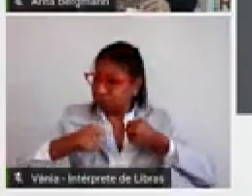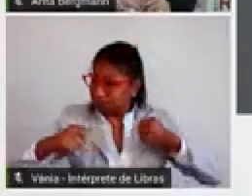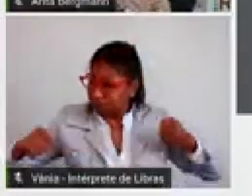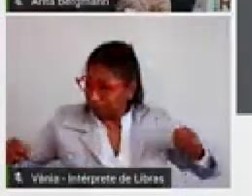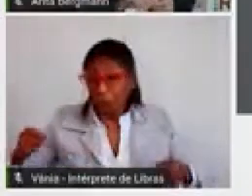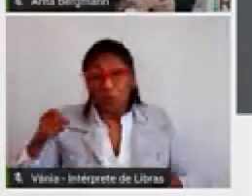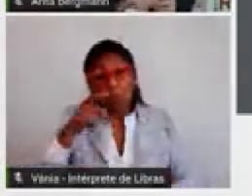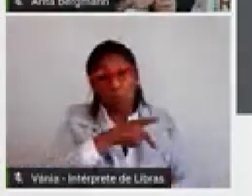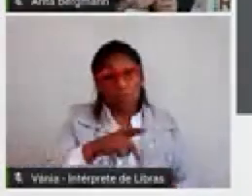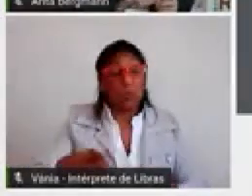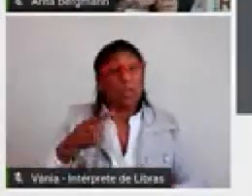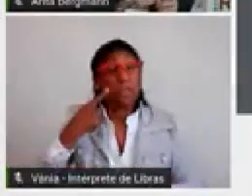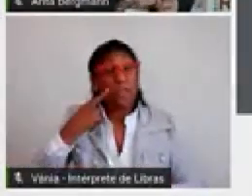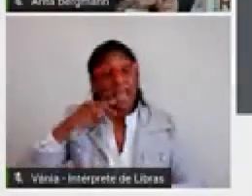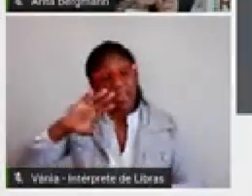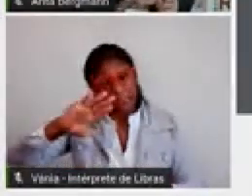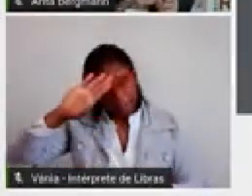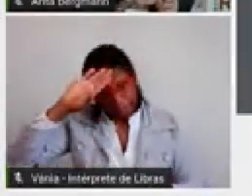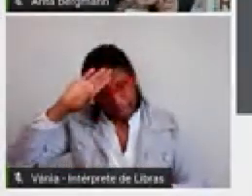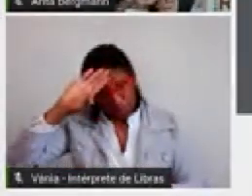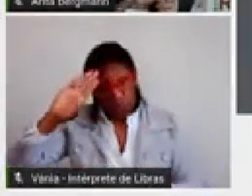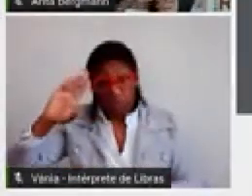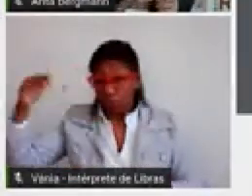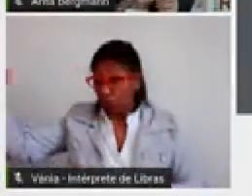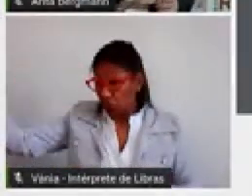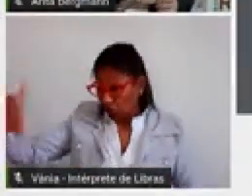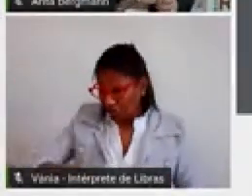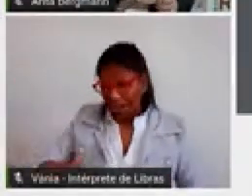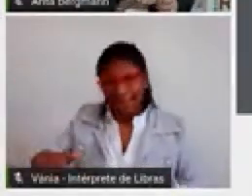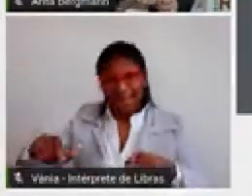medir a temperatura do aluno quando se chegar na sala de aula.